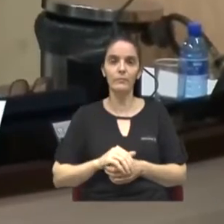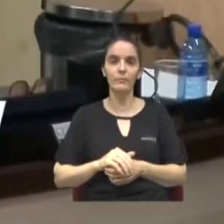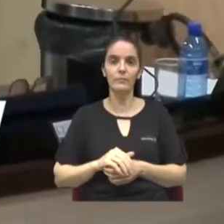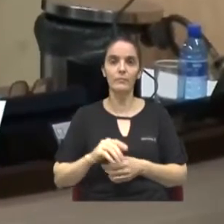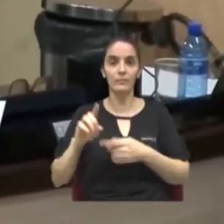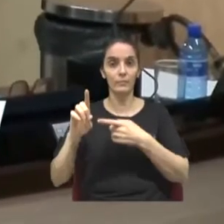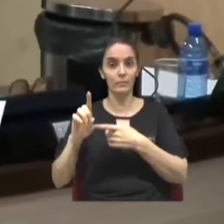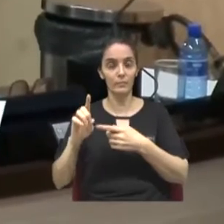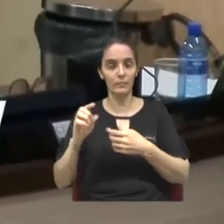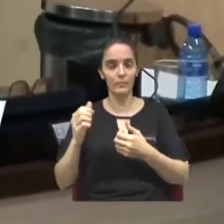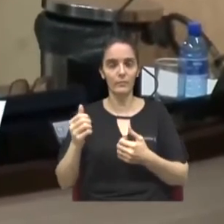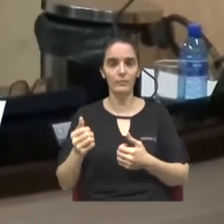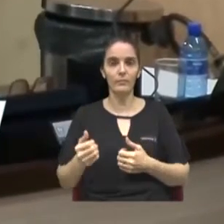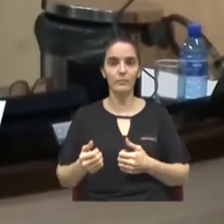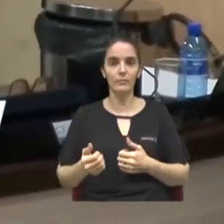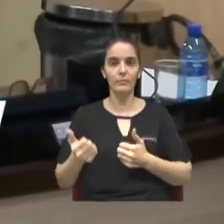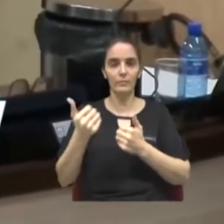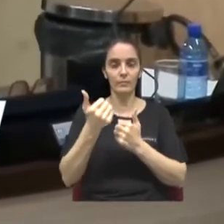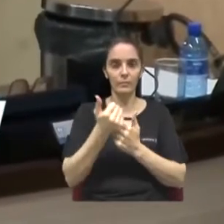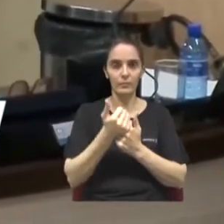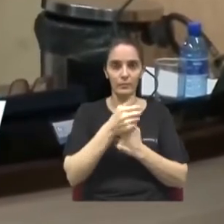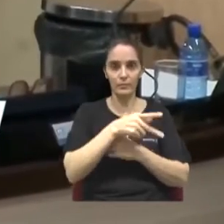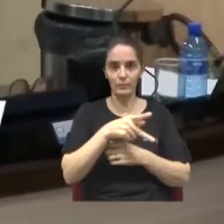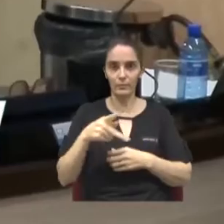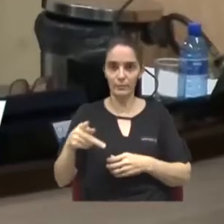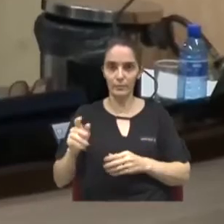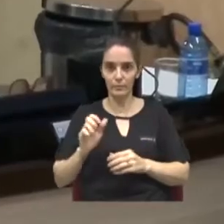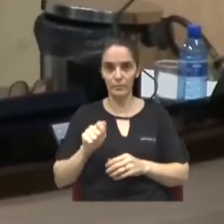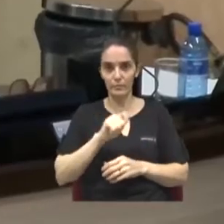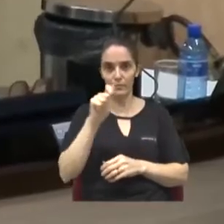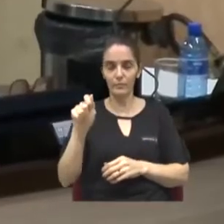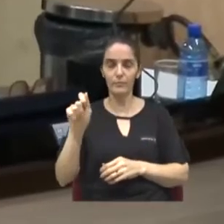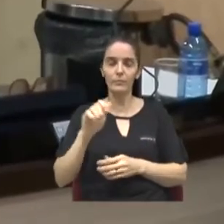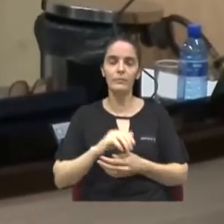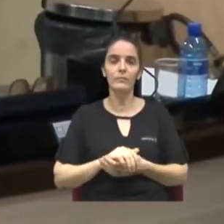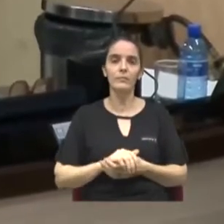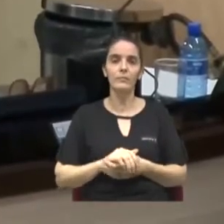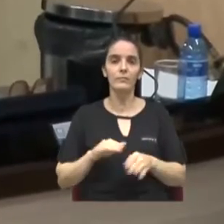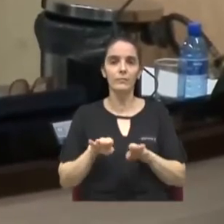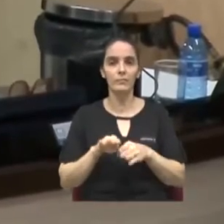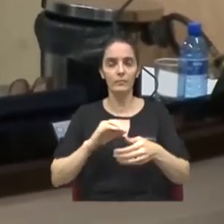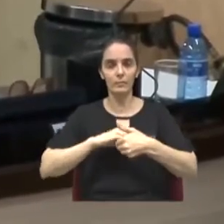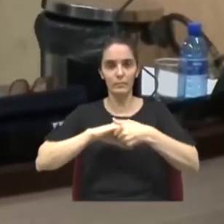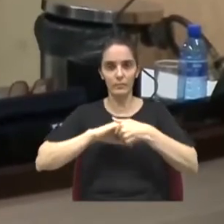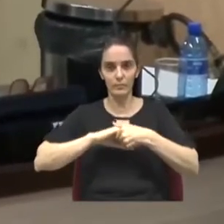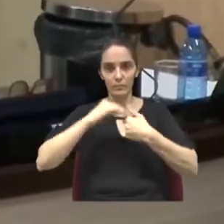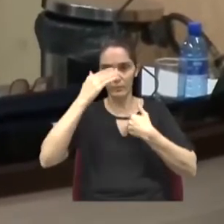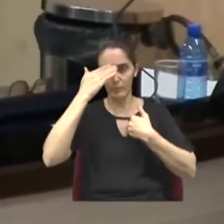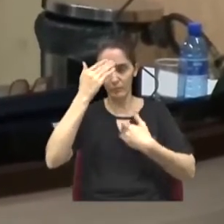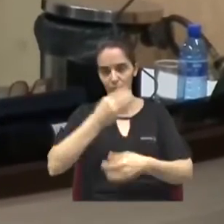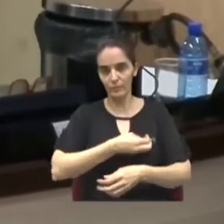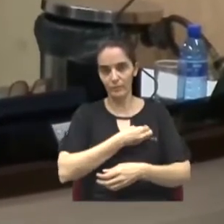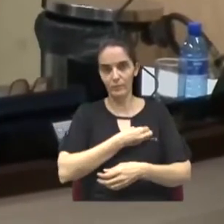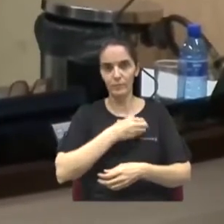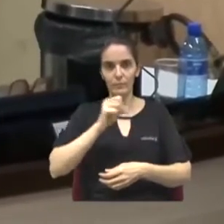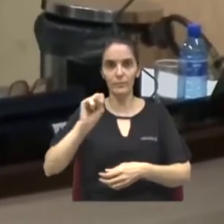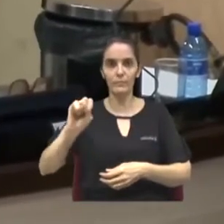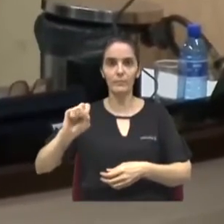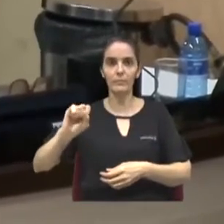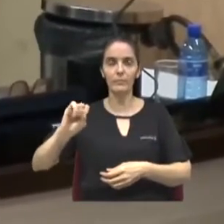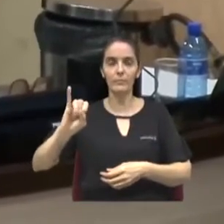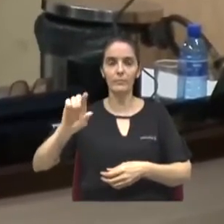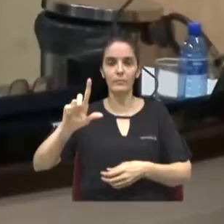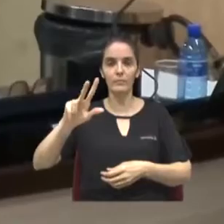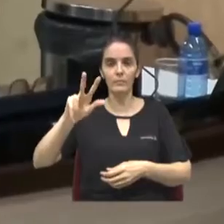sendo vice-presidente da Associação Alan, ao William Frank sendo presidente. Também quero cumprimentar e agradecer a presença da Silva, diretora da